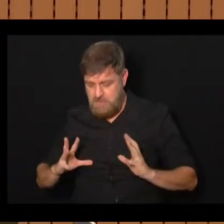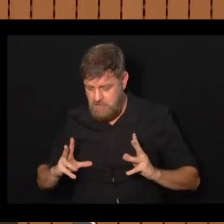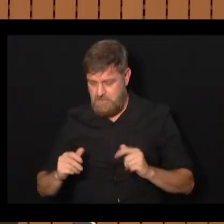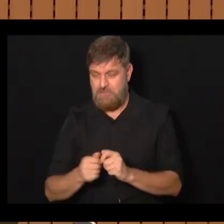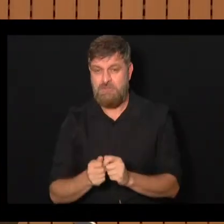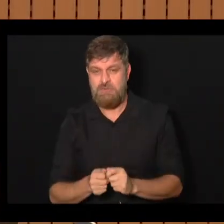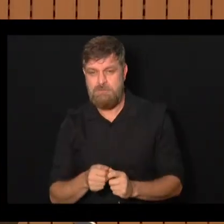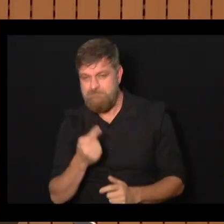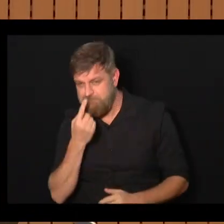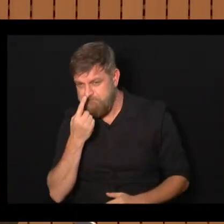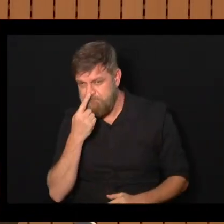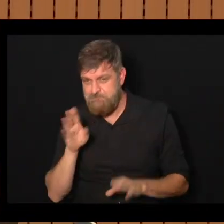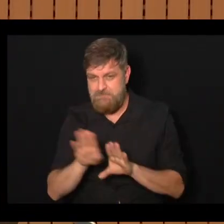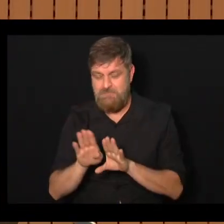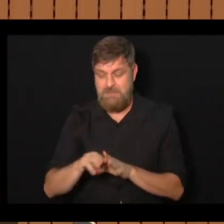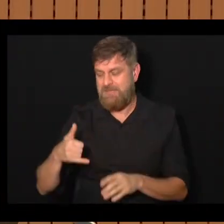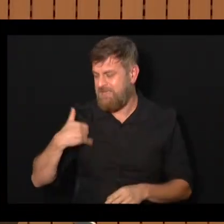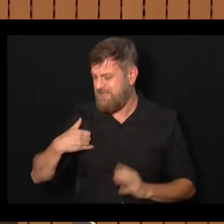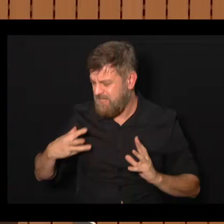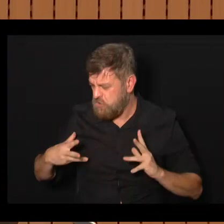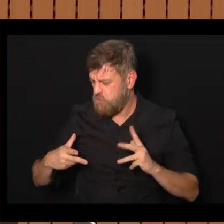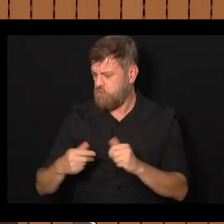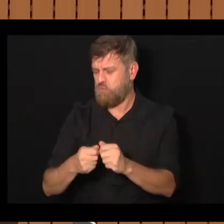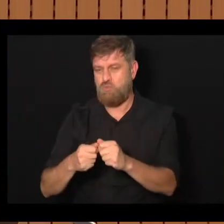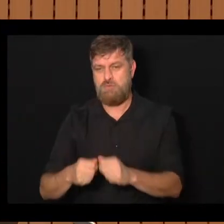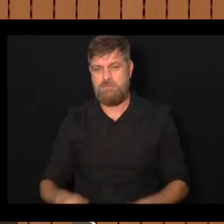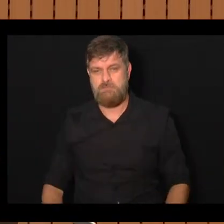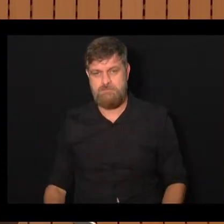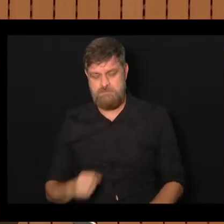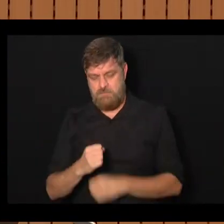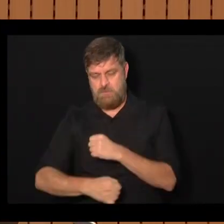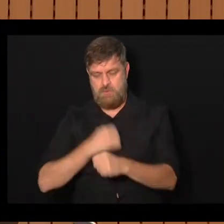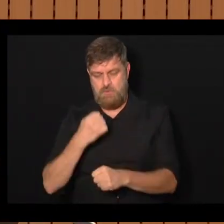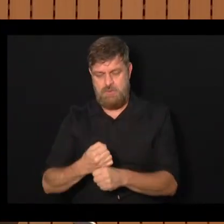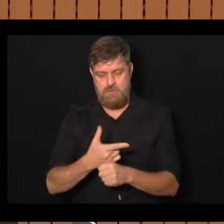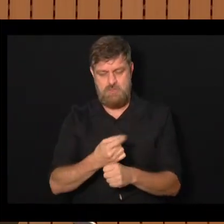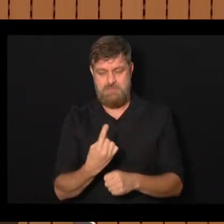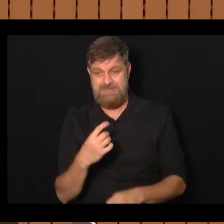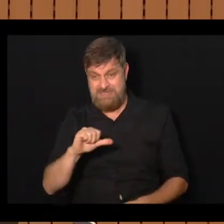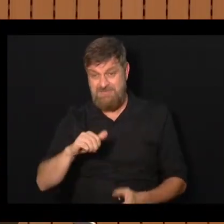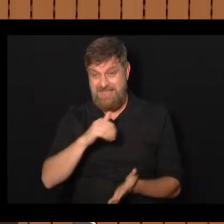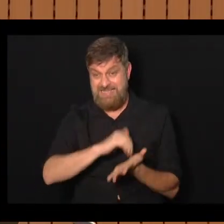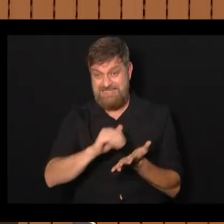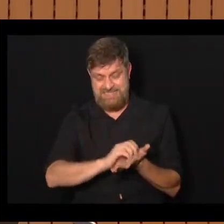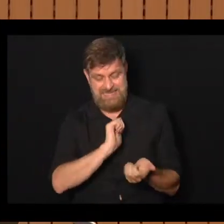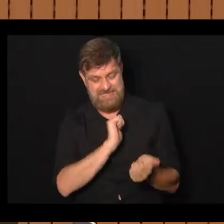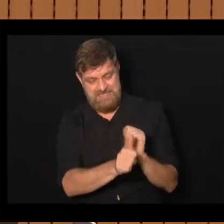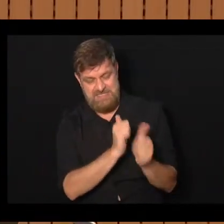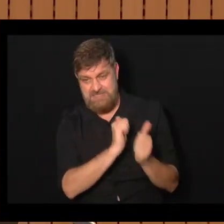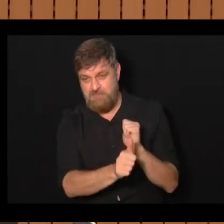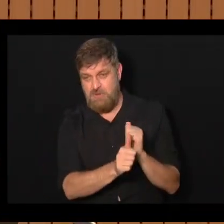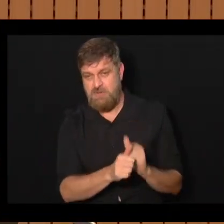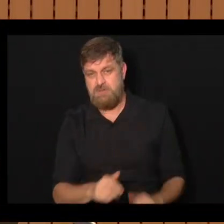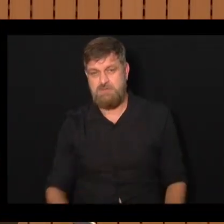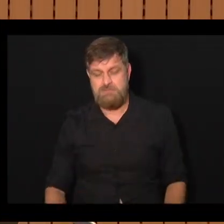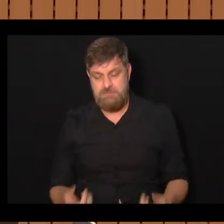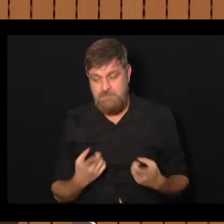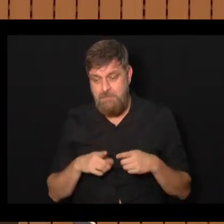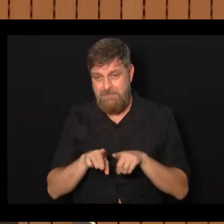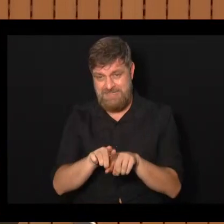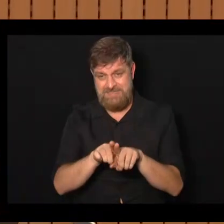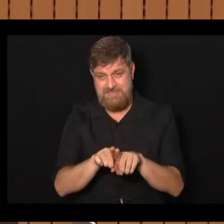e condicionamentos e faixas etárias. Para a edição de 2019, a Secretaria Municipal de Esportes e Lazer e